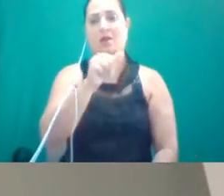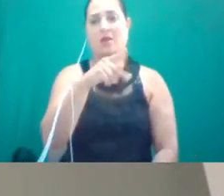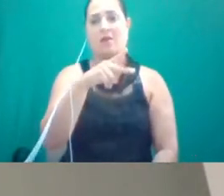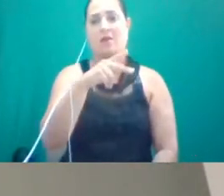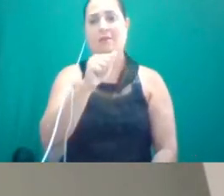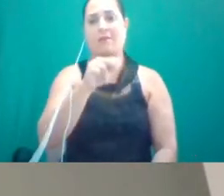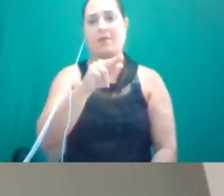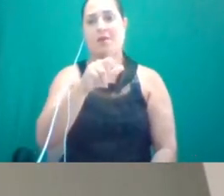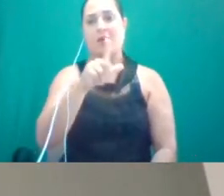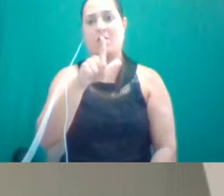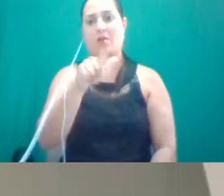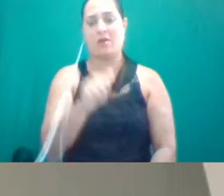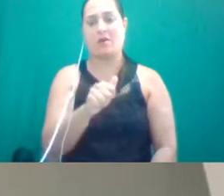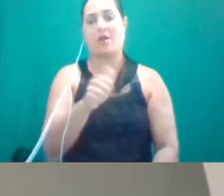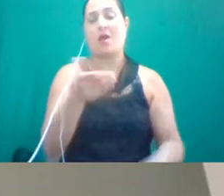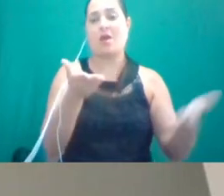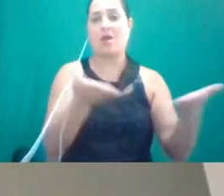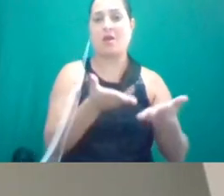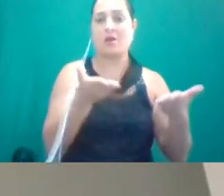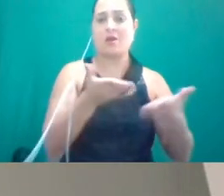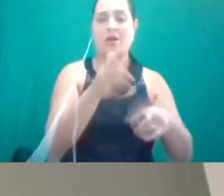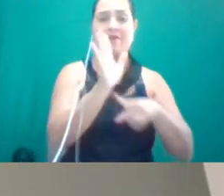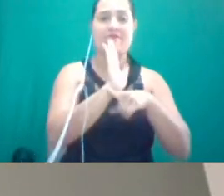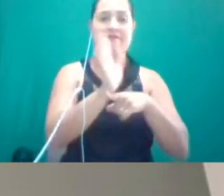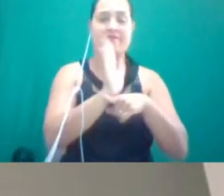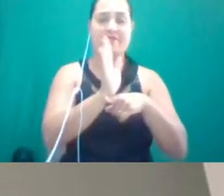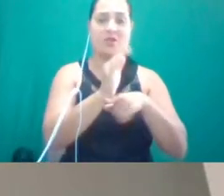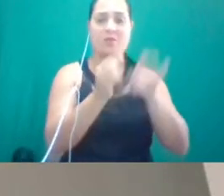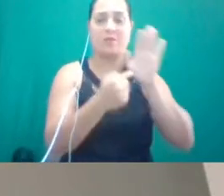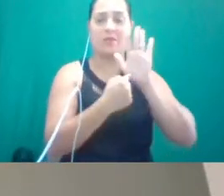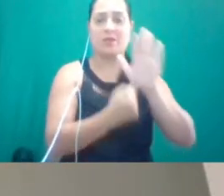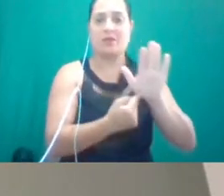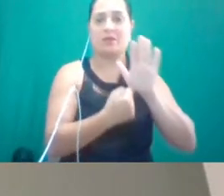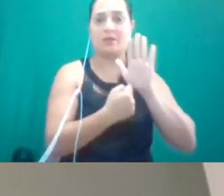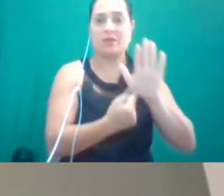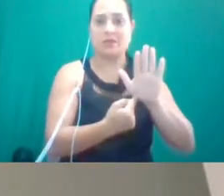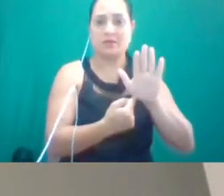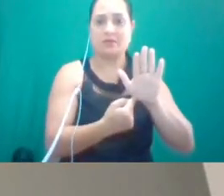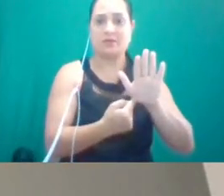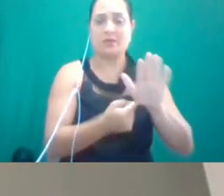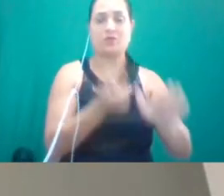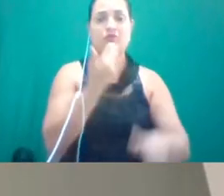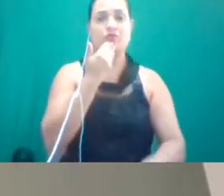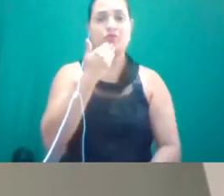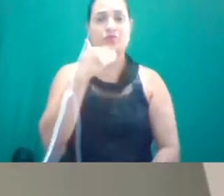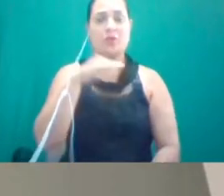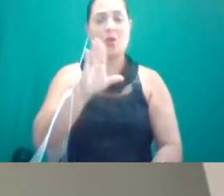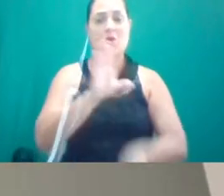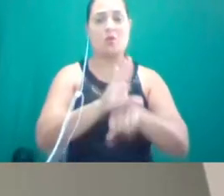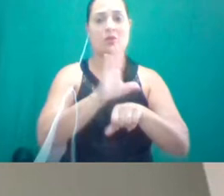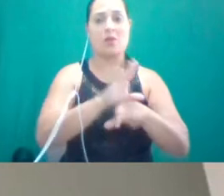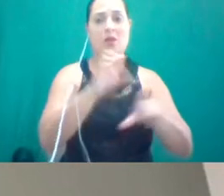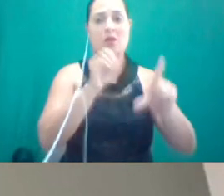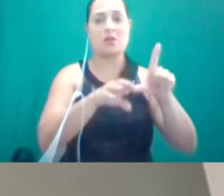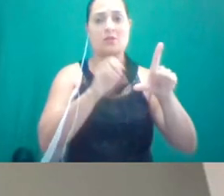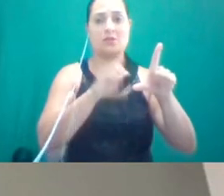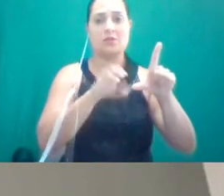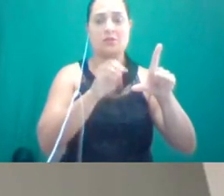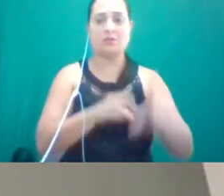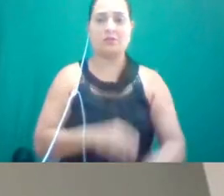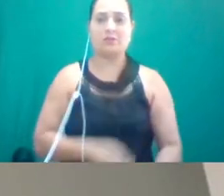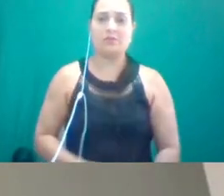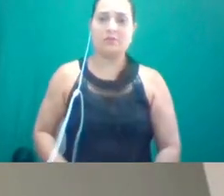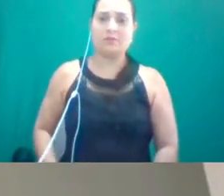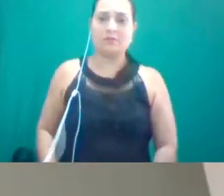de minhas habilidades e conhecimentos artísticos. Prometo investir na disseminação das artes e mediar o processo de